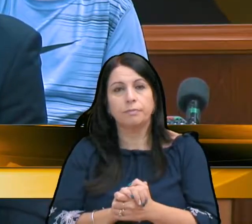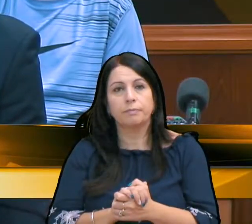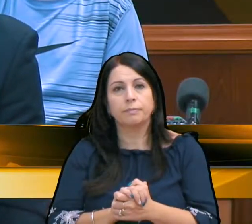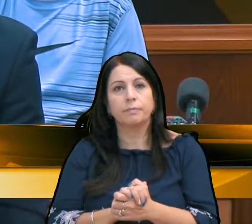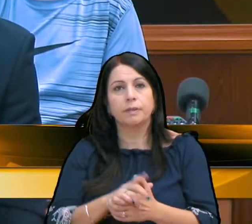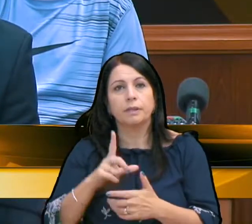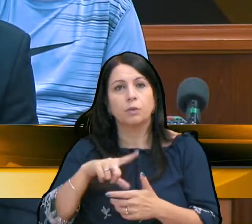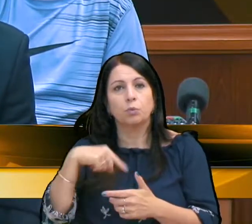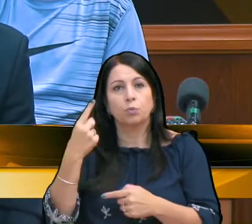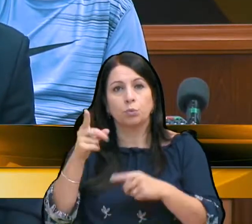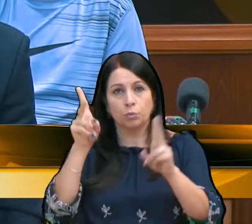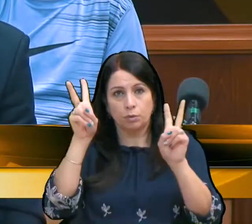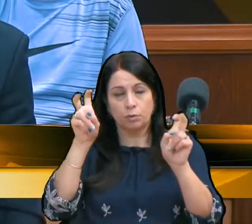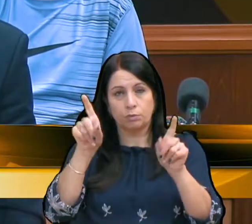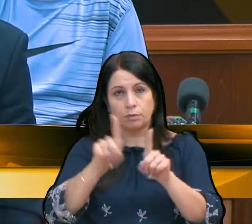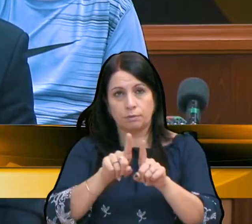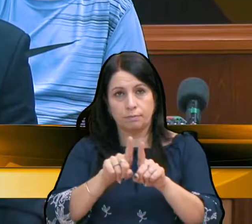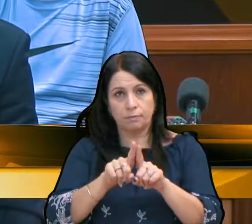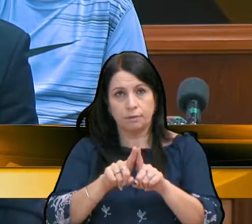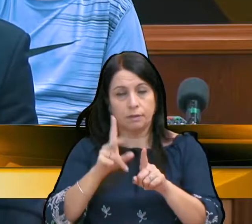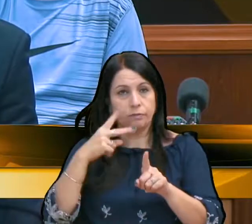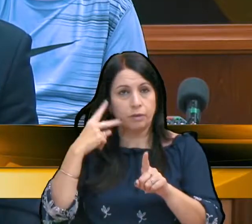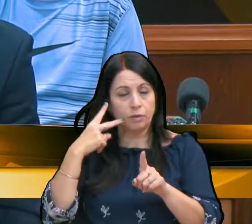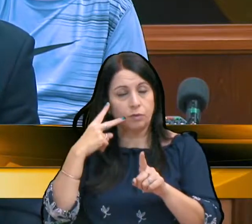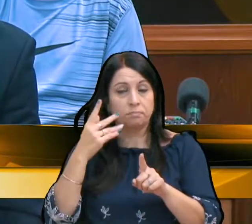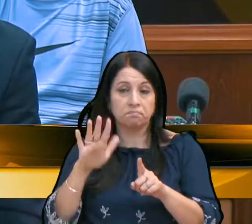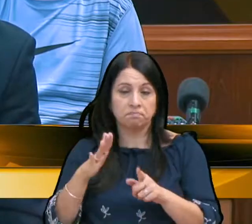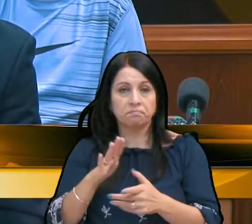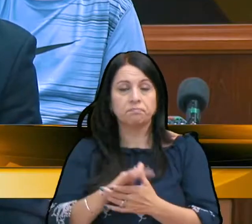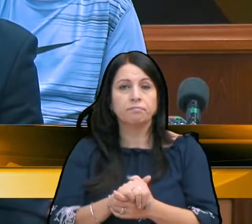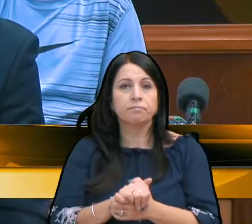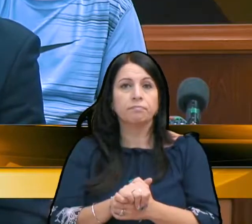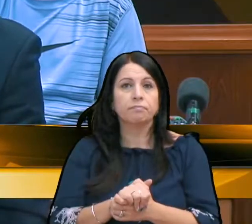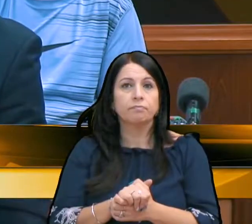Tem outros assuntos também que tem vereadores que talvez